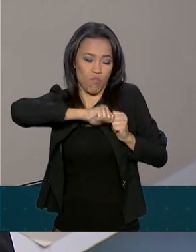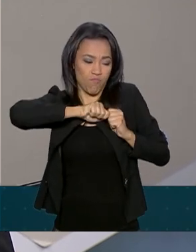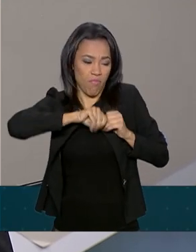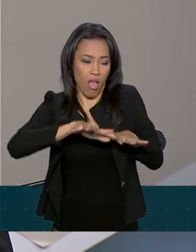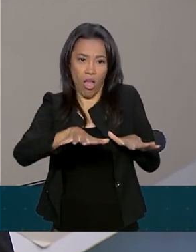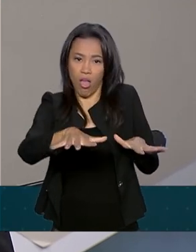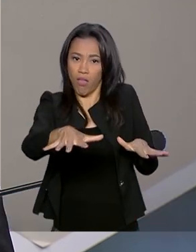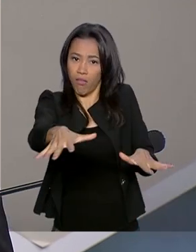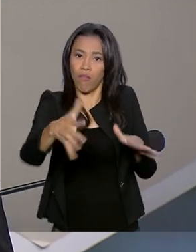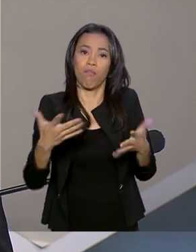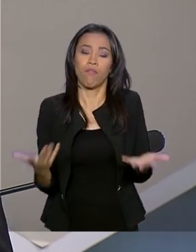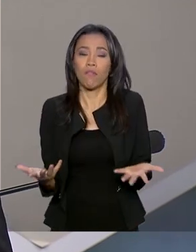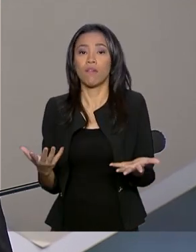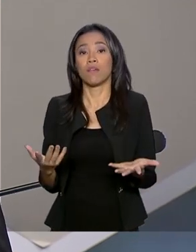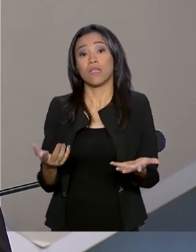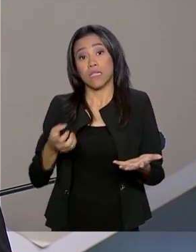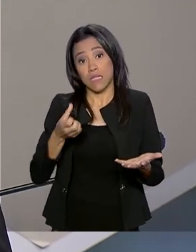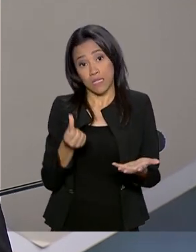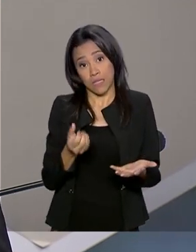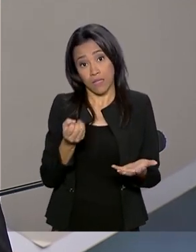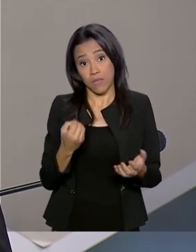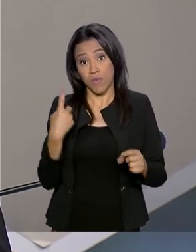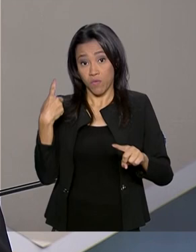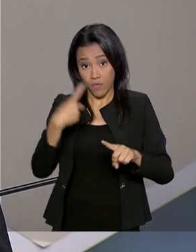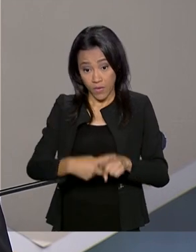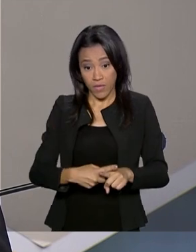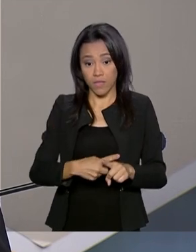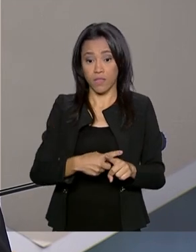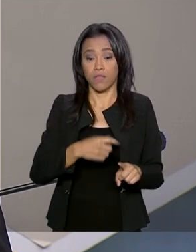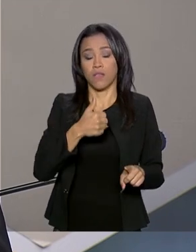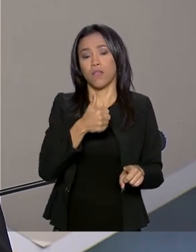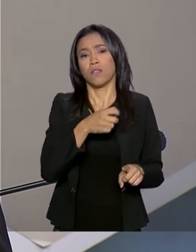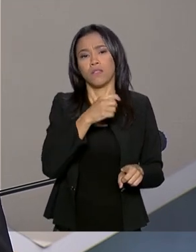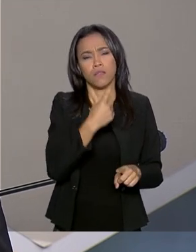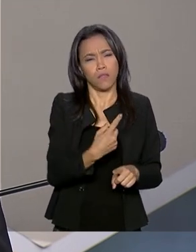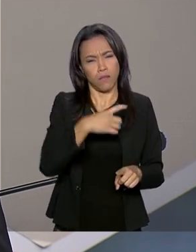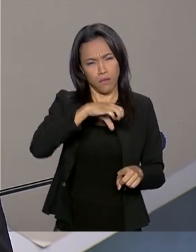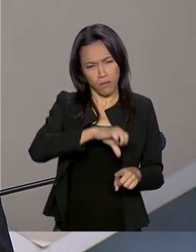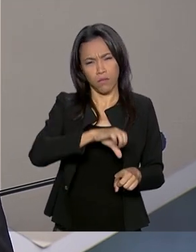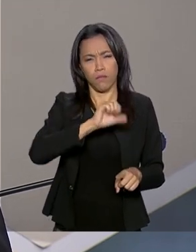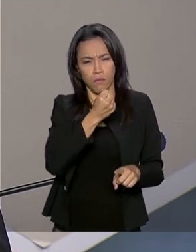mil vezes R$ 998, que é hoje previsto em lei.